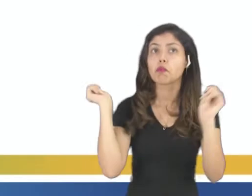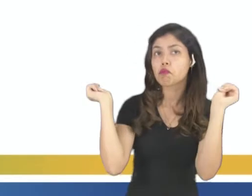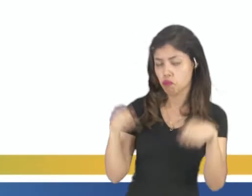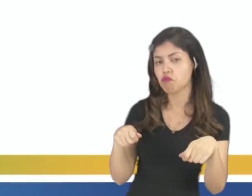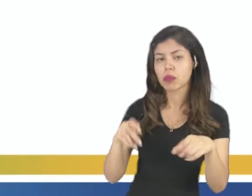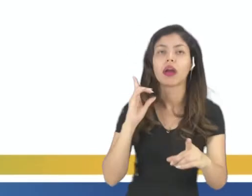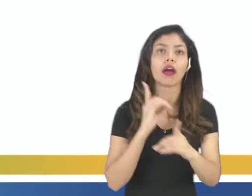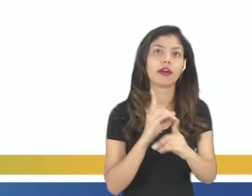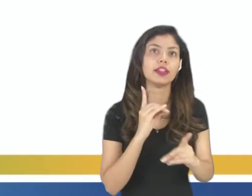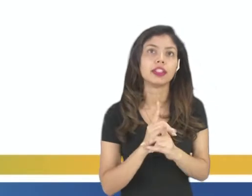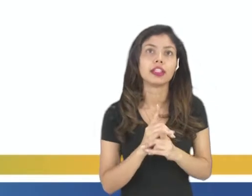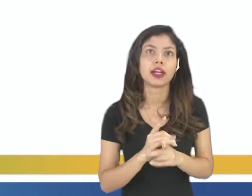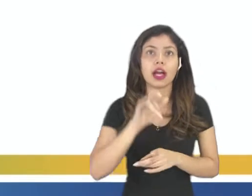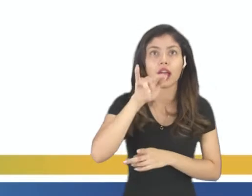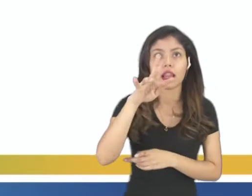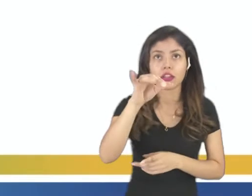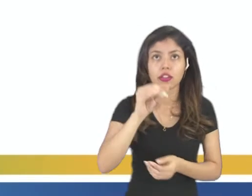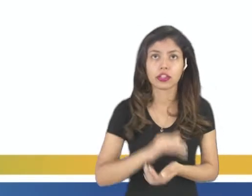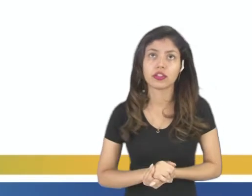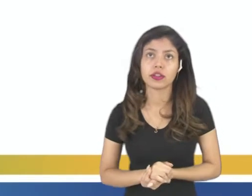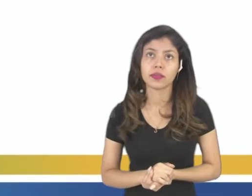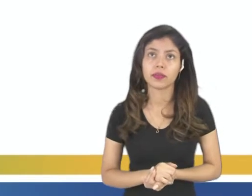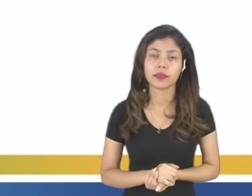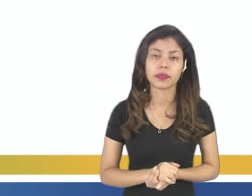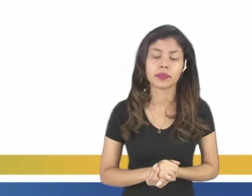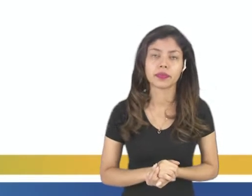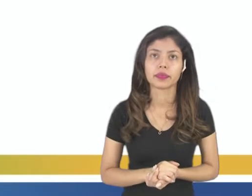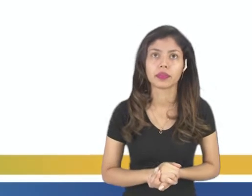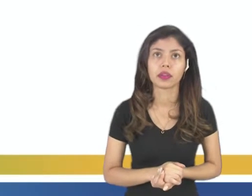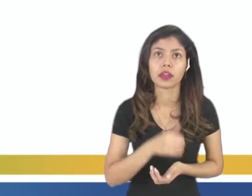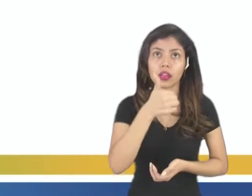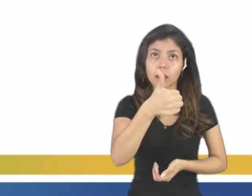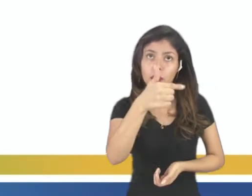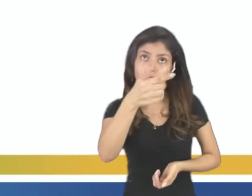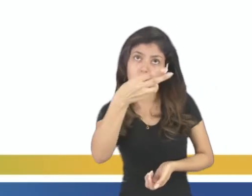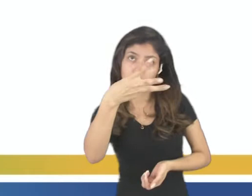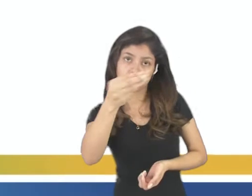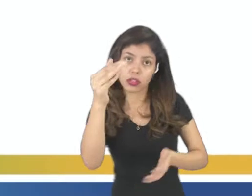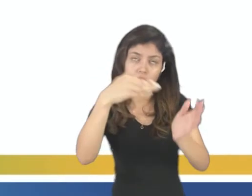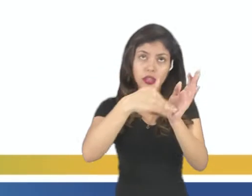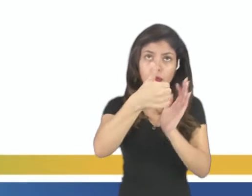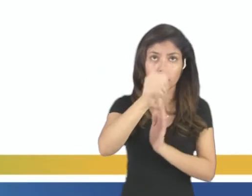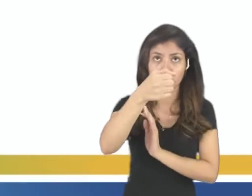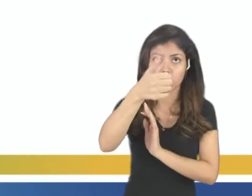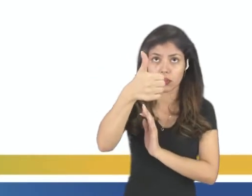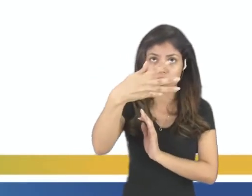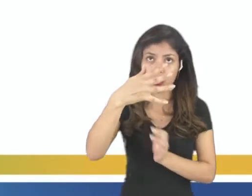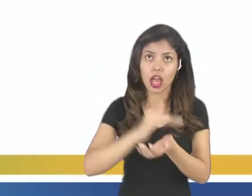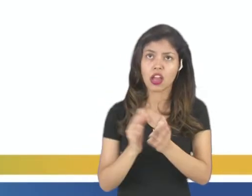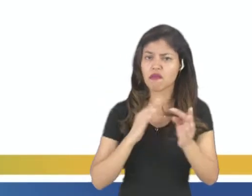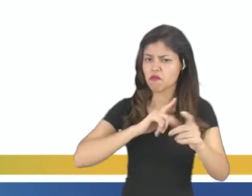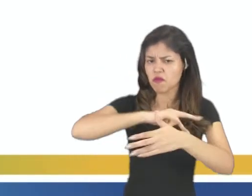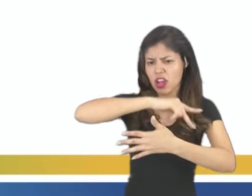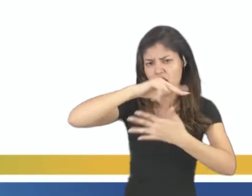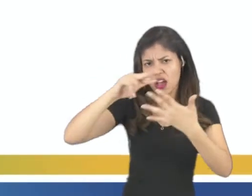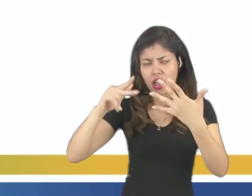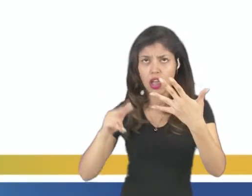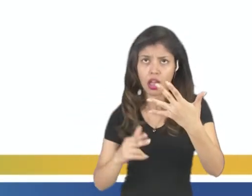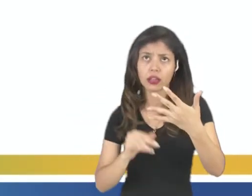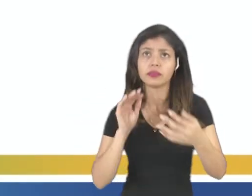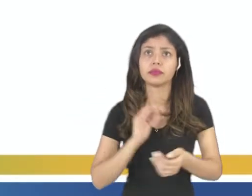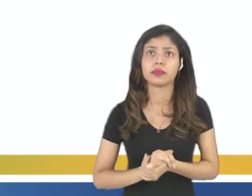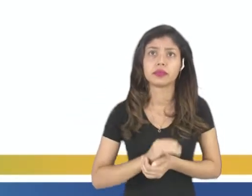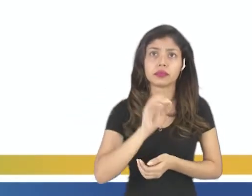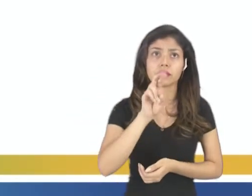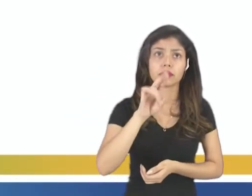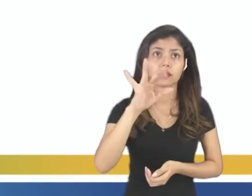possível encontrar as obras de Aleijadinho, né, em 1730 a 1814, em diversas cidades mineiras, tais como Ouro